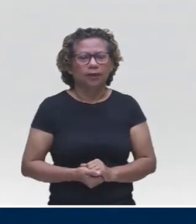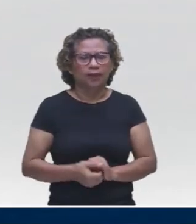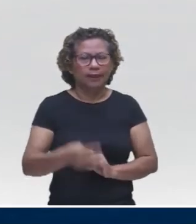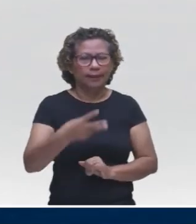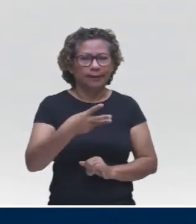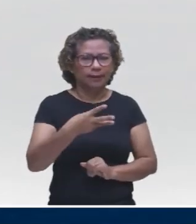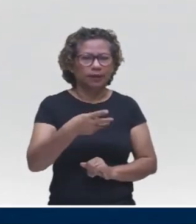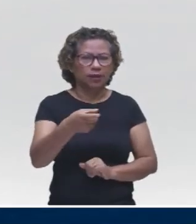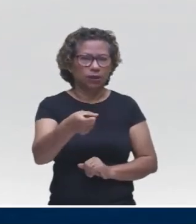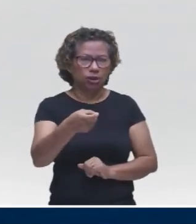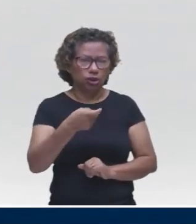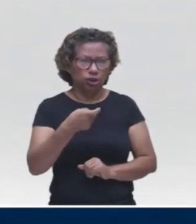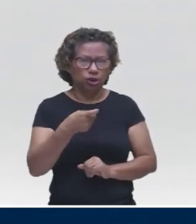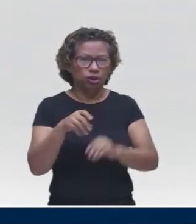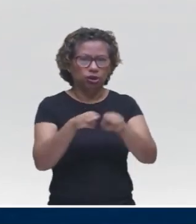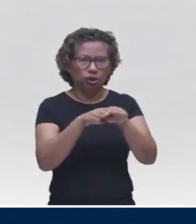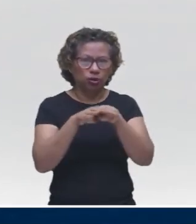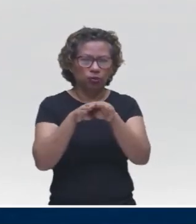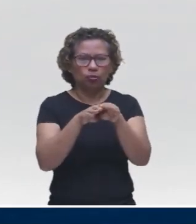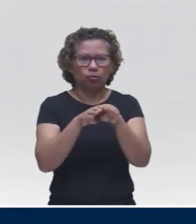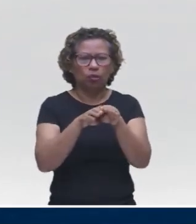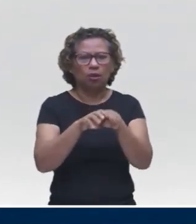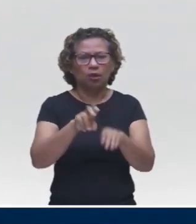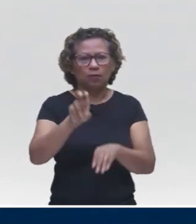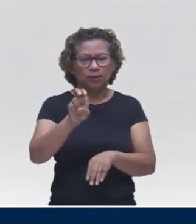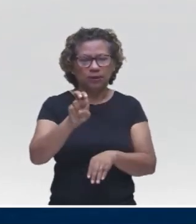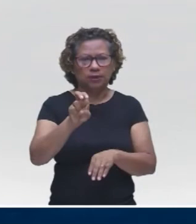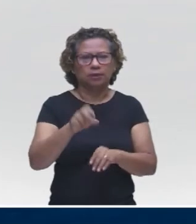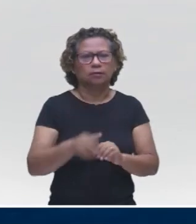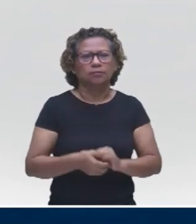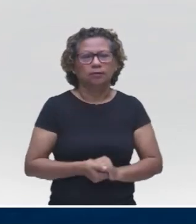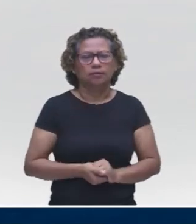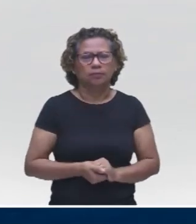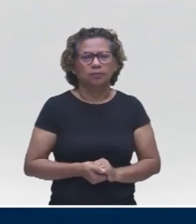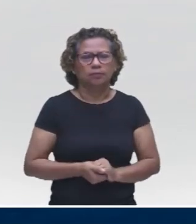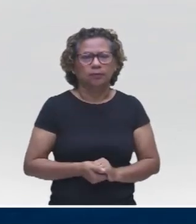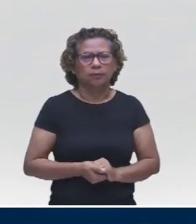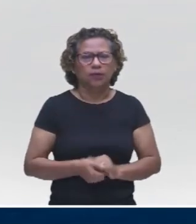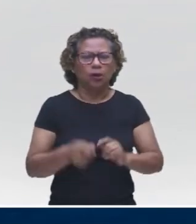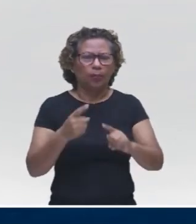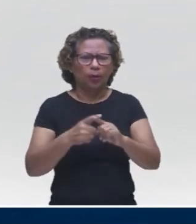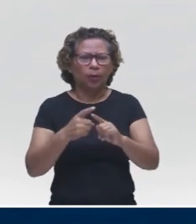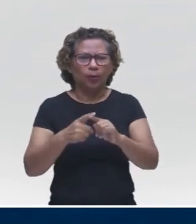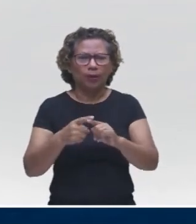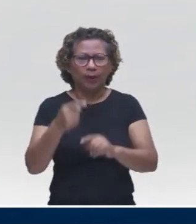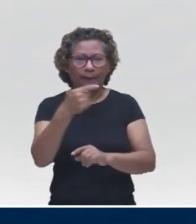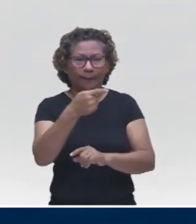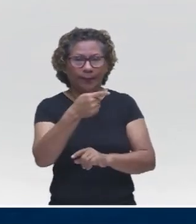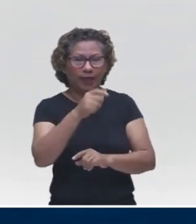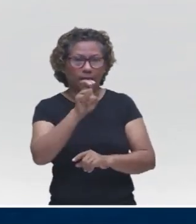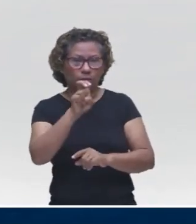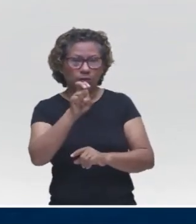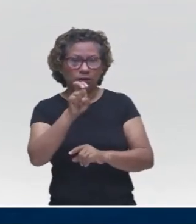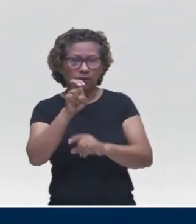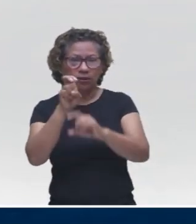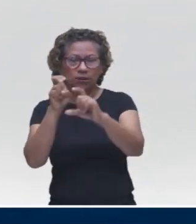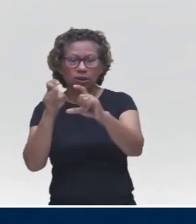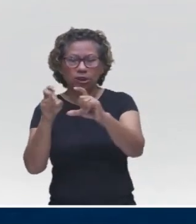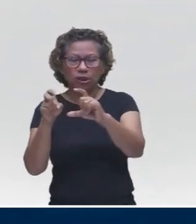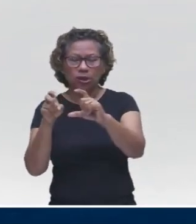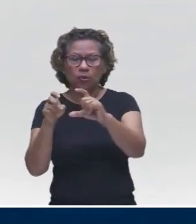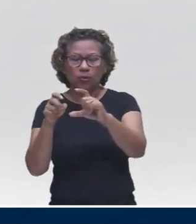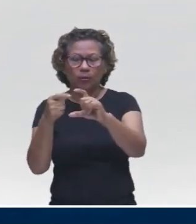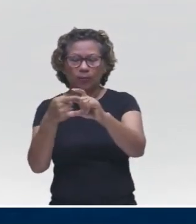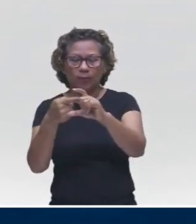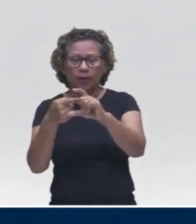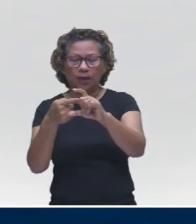3x, né, igual a 5. Porque eu estou multiplicando, né? Menos vezes menos vai dar mais. Então, os dois que eram negativos passaram a